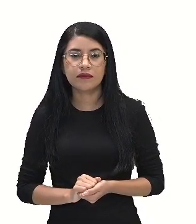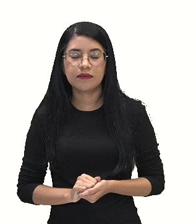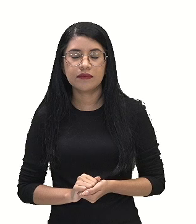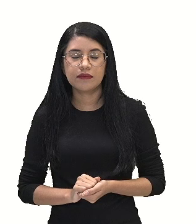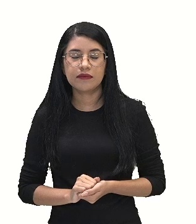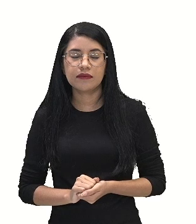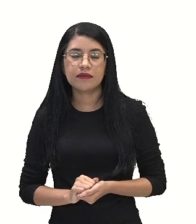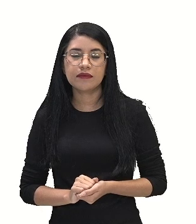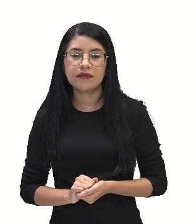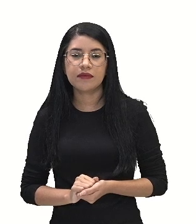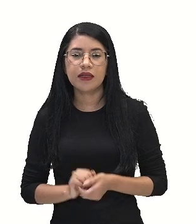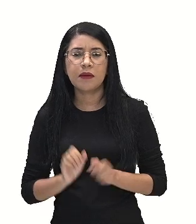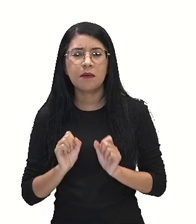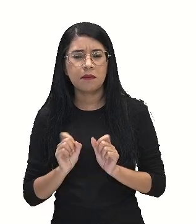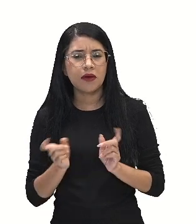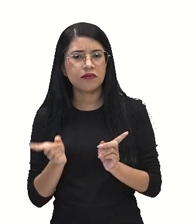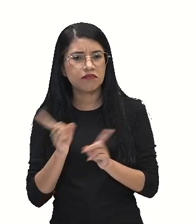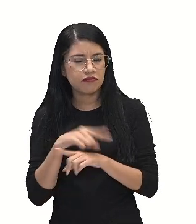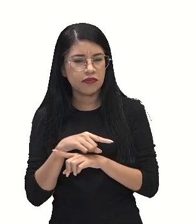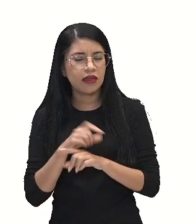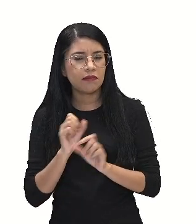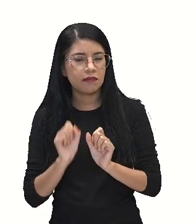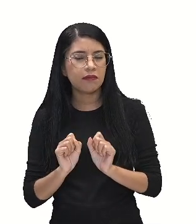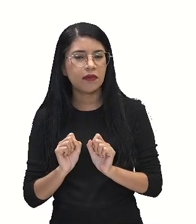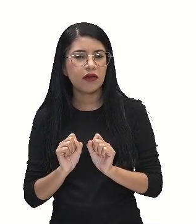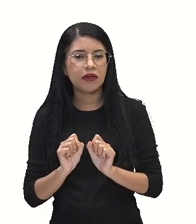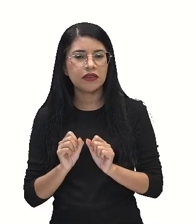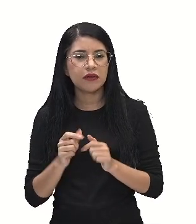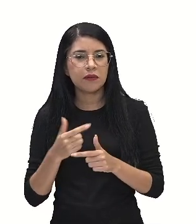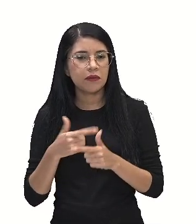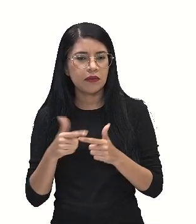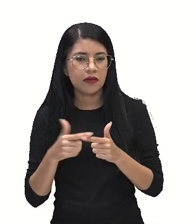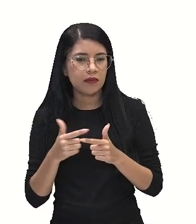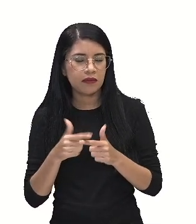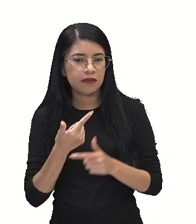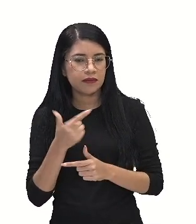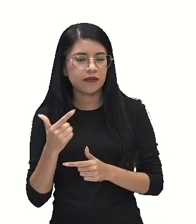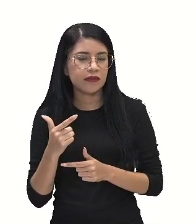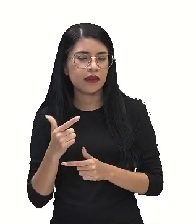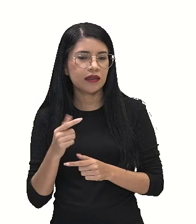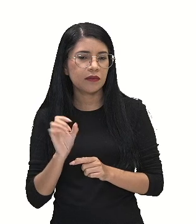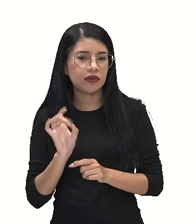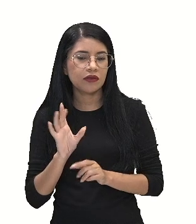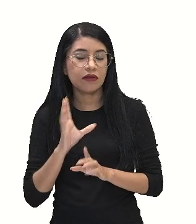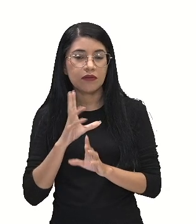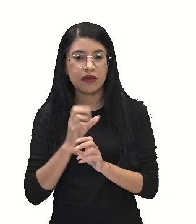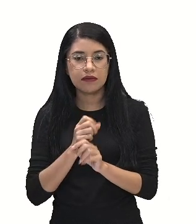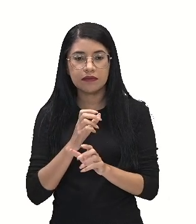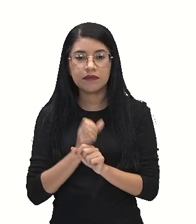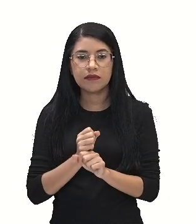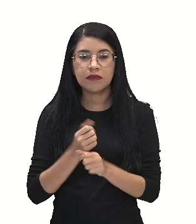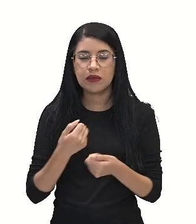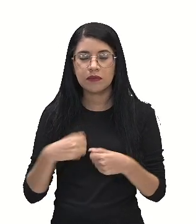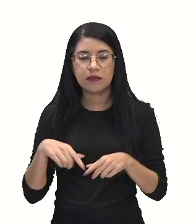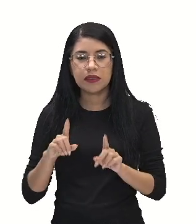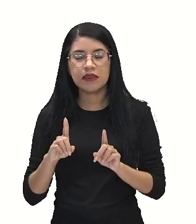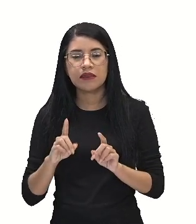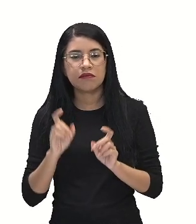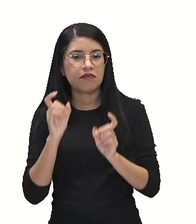se eu inverter, tem problema? Não, não tem problema, porque nós temos ali uma adição, tá? Então não vai mudar muita coisa, não.